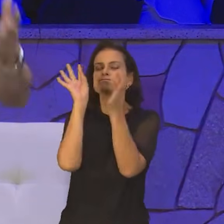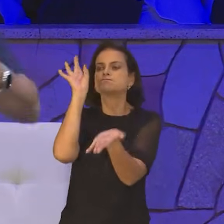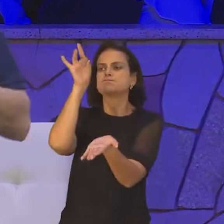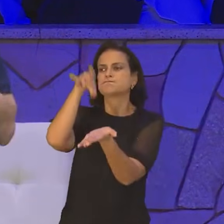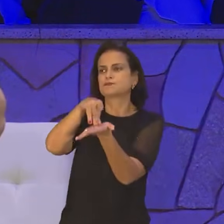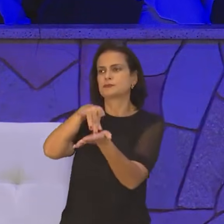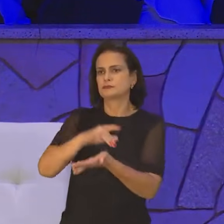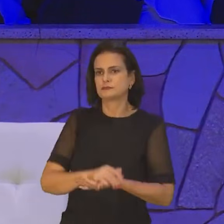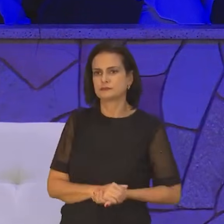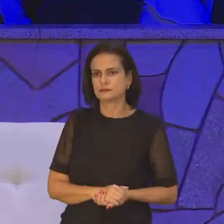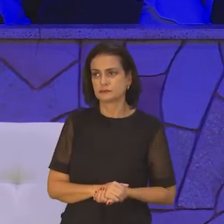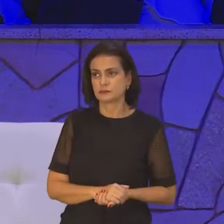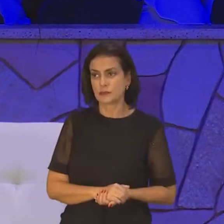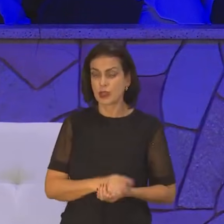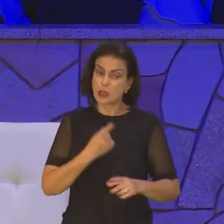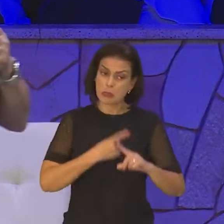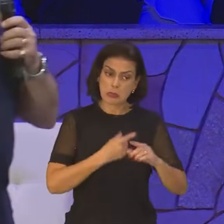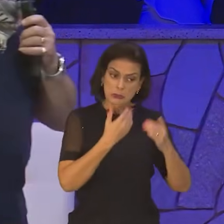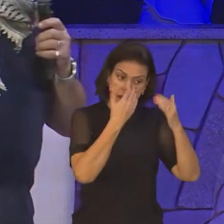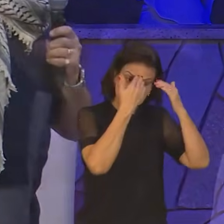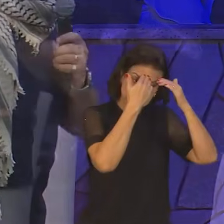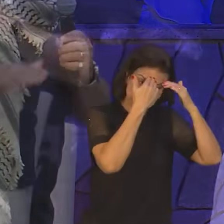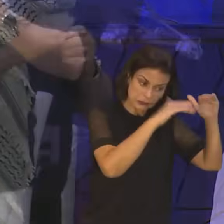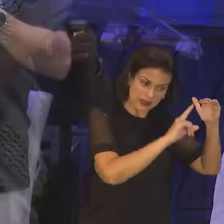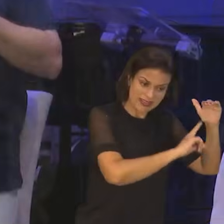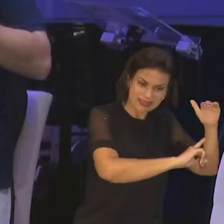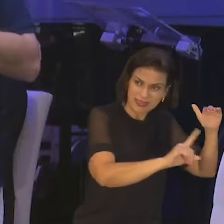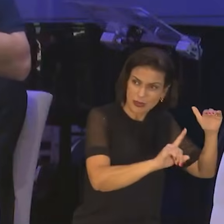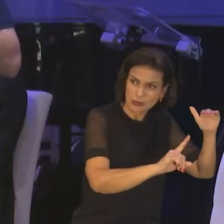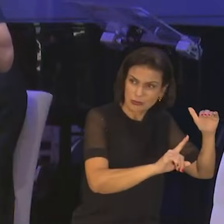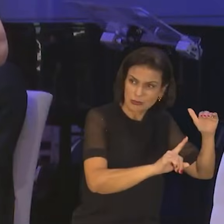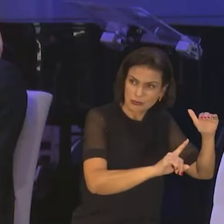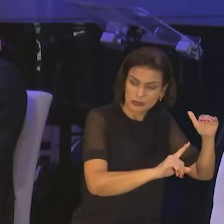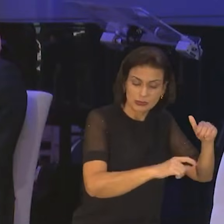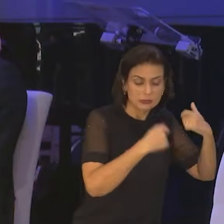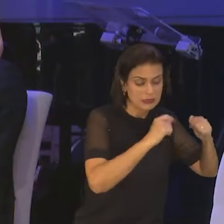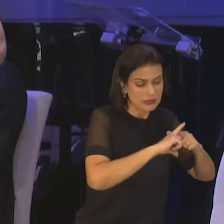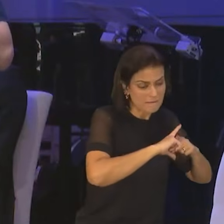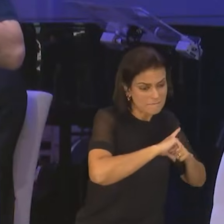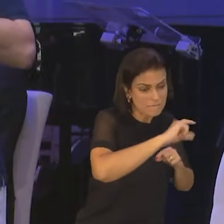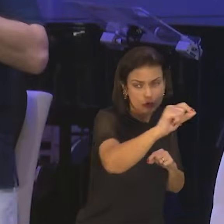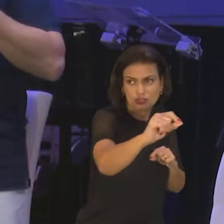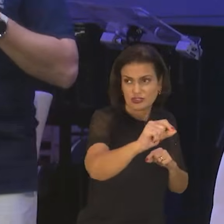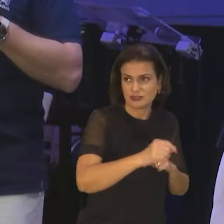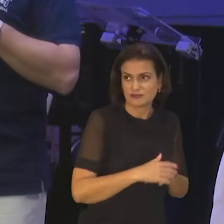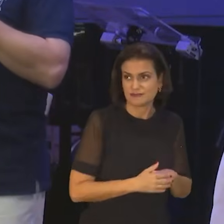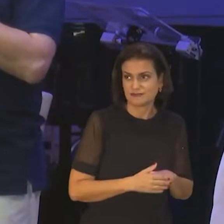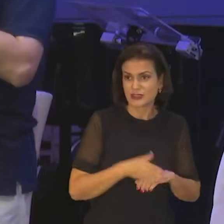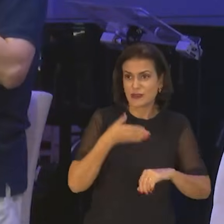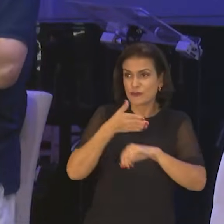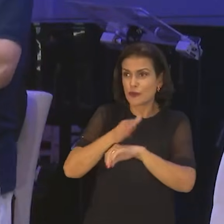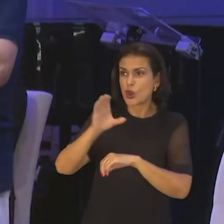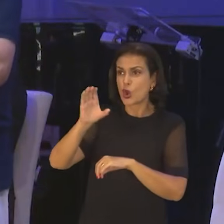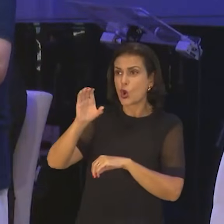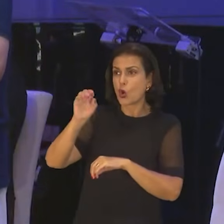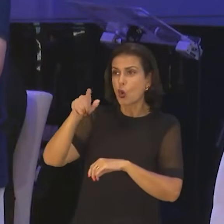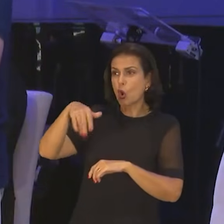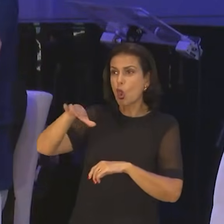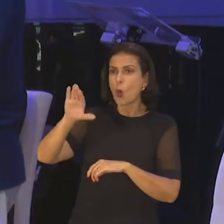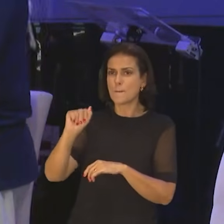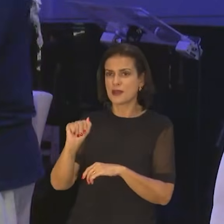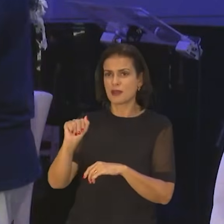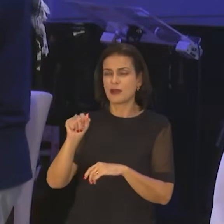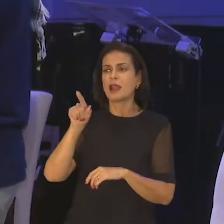Quando eu desobedeci essa ordem religiosa, tive a ordem para me matar, eu tinha que fugir. Saí do Líbano, fui para a Colômbia. Lá em Colômbia não fui